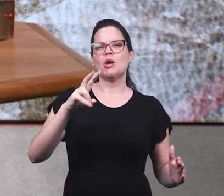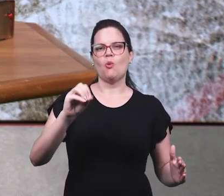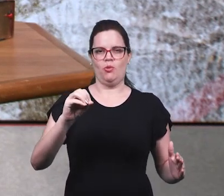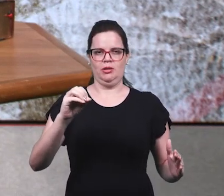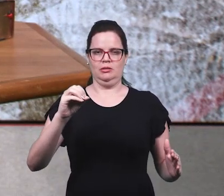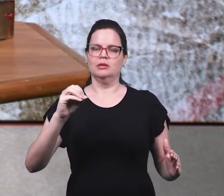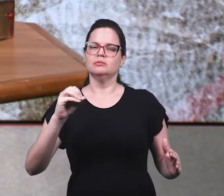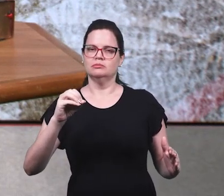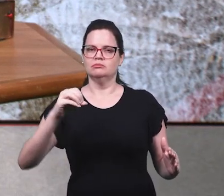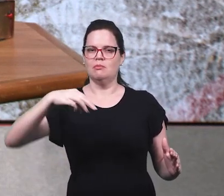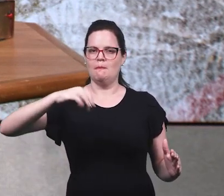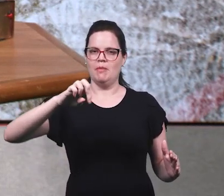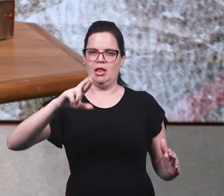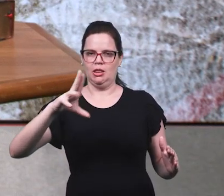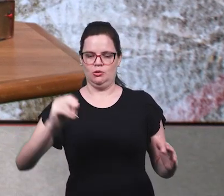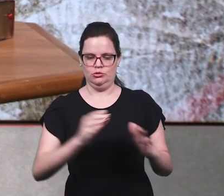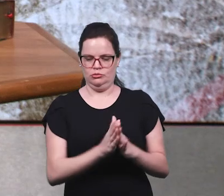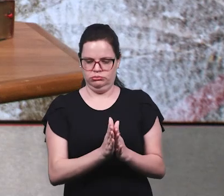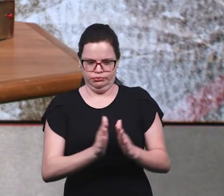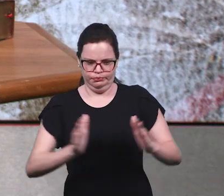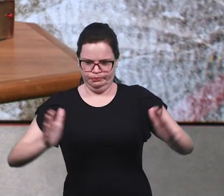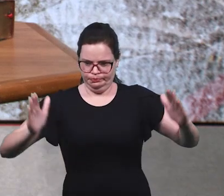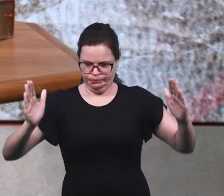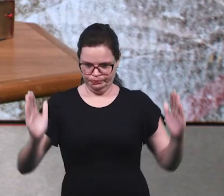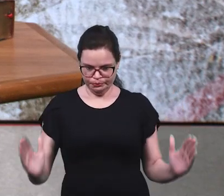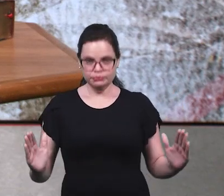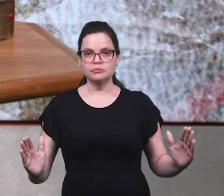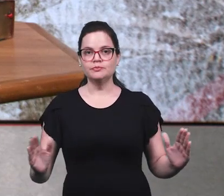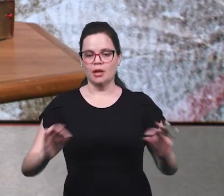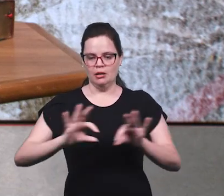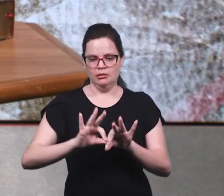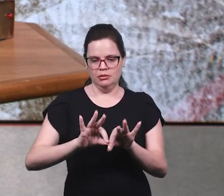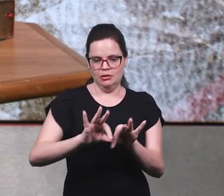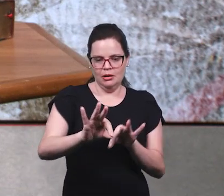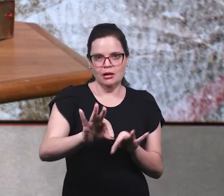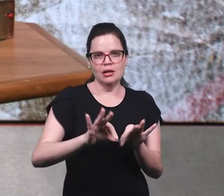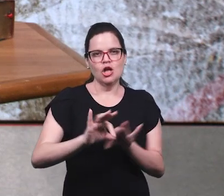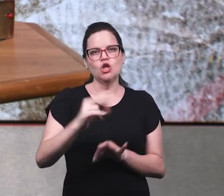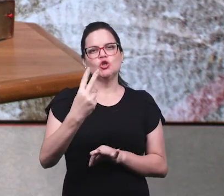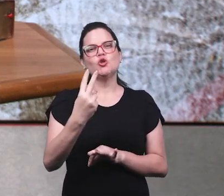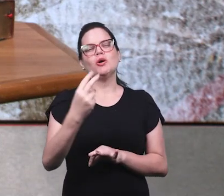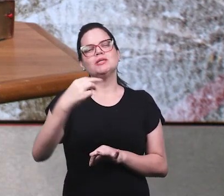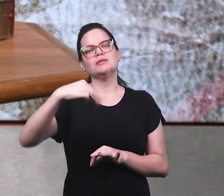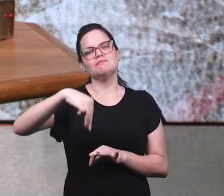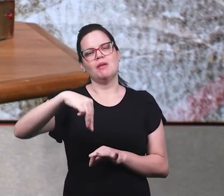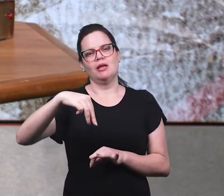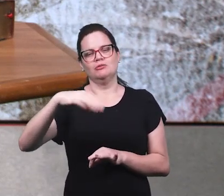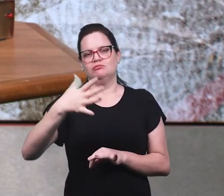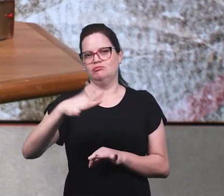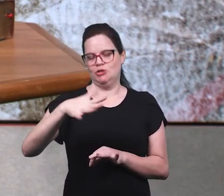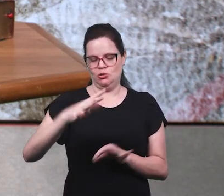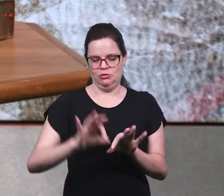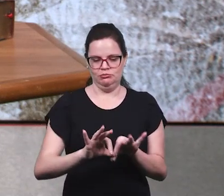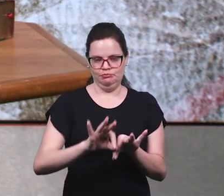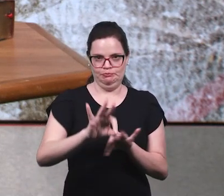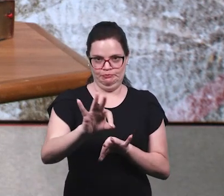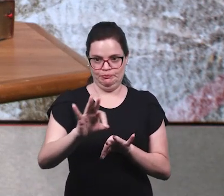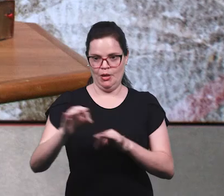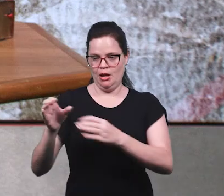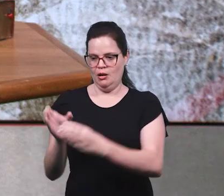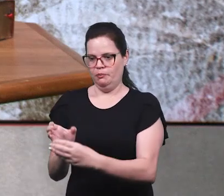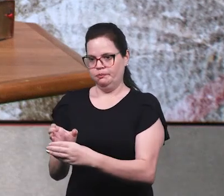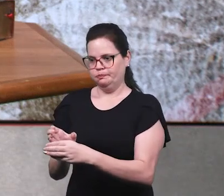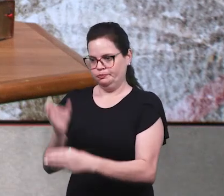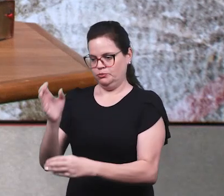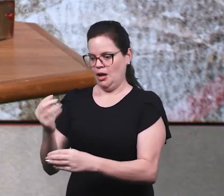2 colseiras terá cada tábua travadas uma com a outra. Assim farás com todas